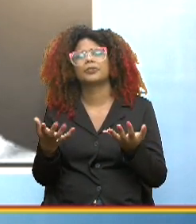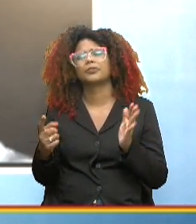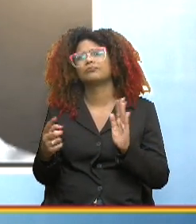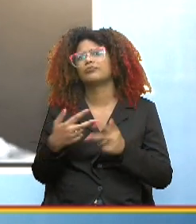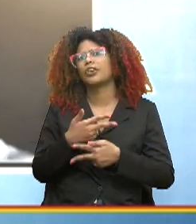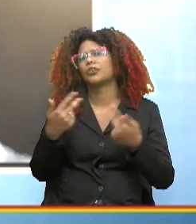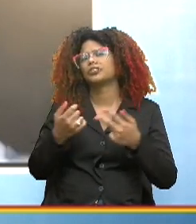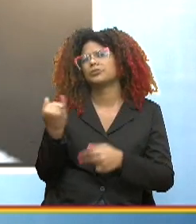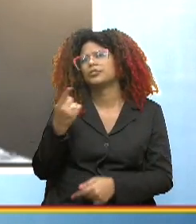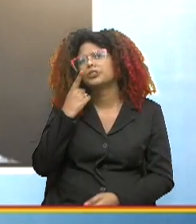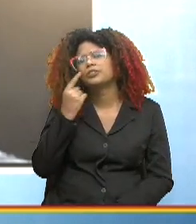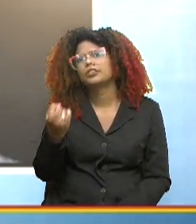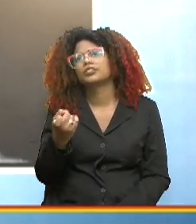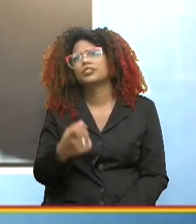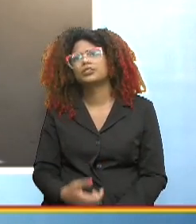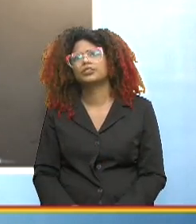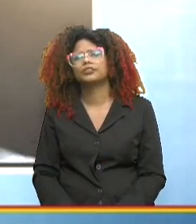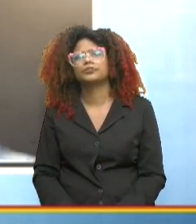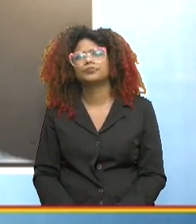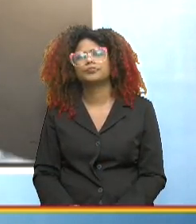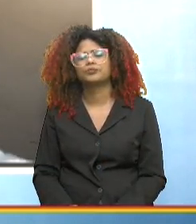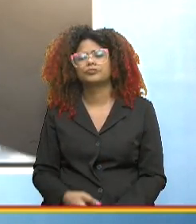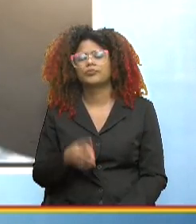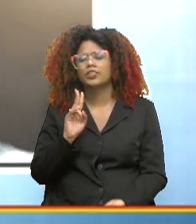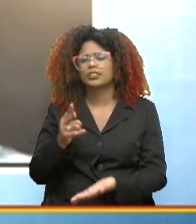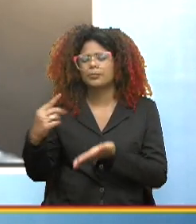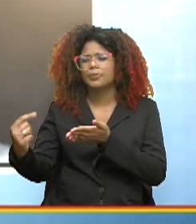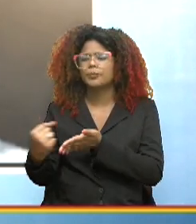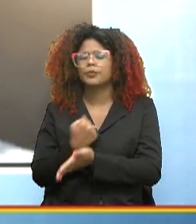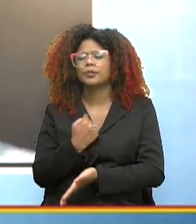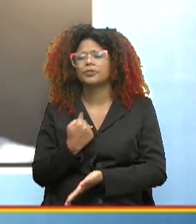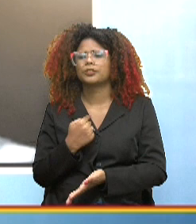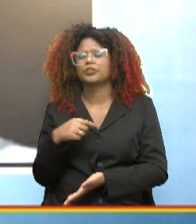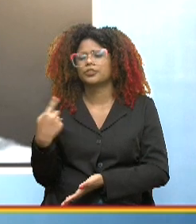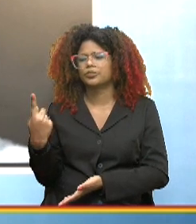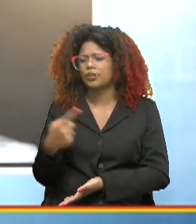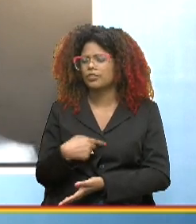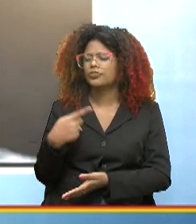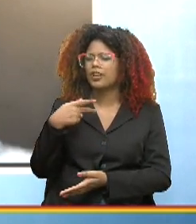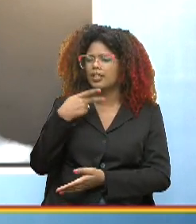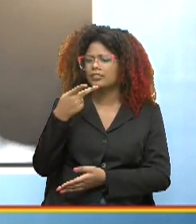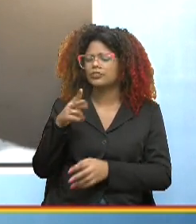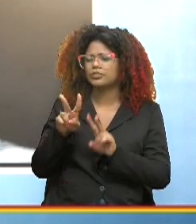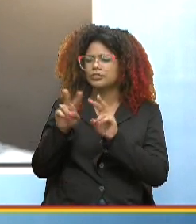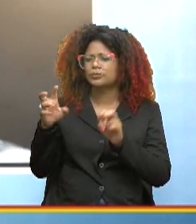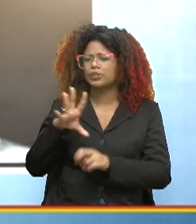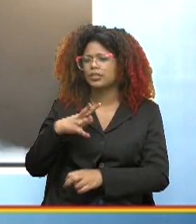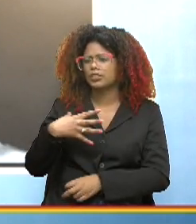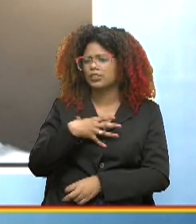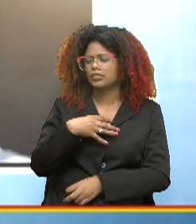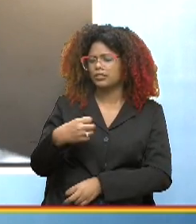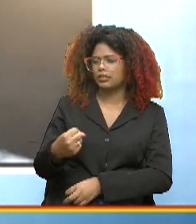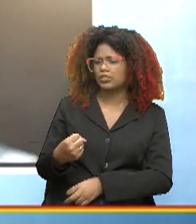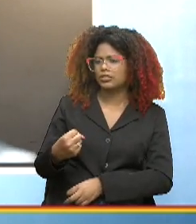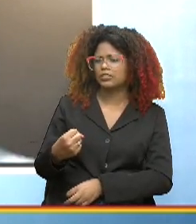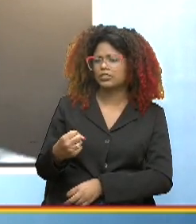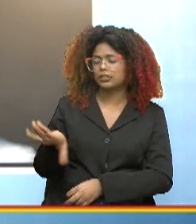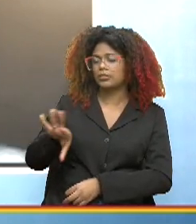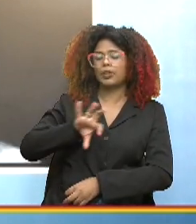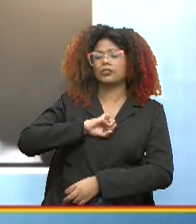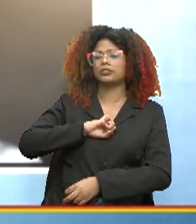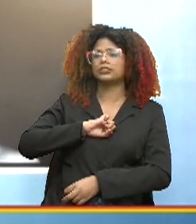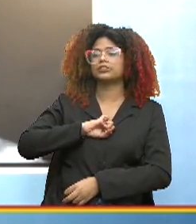que eu acho muito interessante que sempre vem a pergunta né quando a gente está falando de adoção por casal homoafetivo